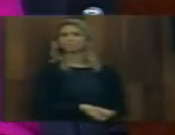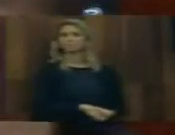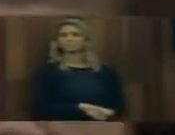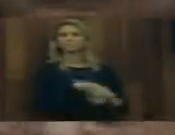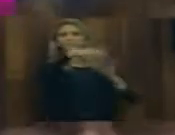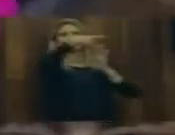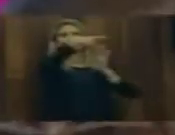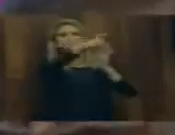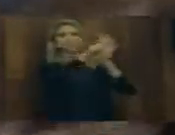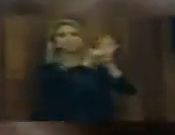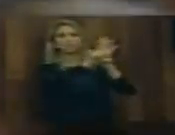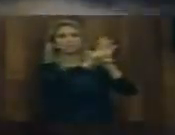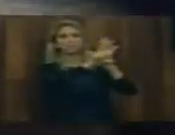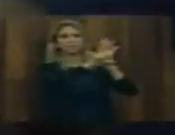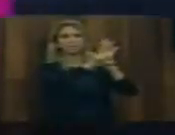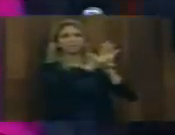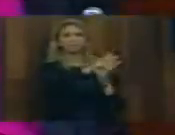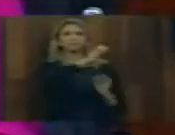Projeto de lei